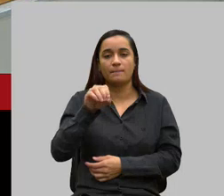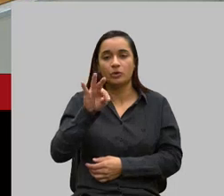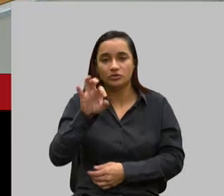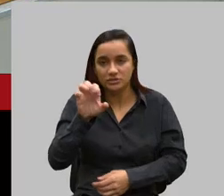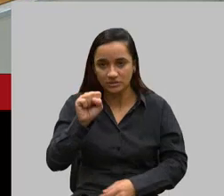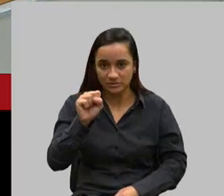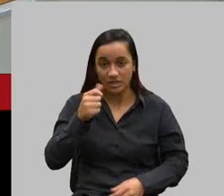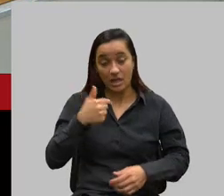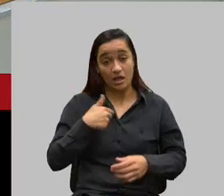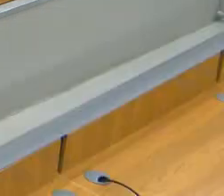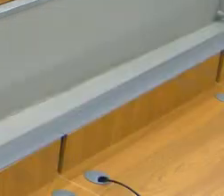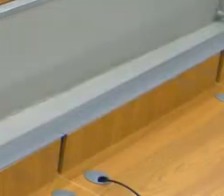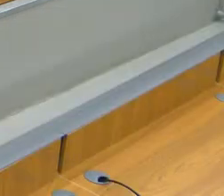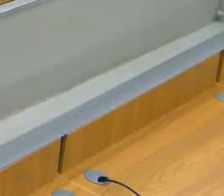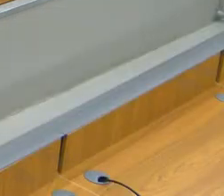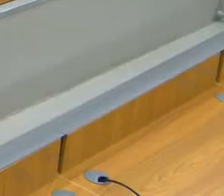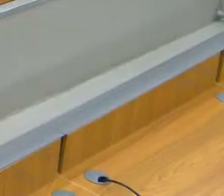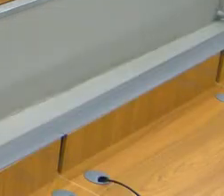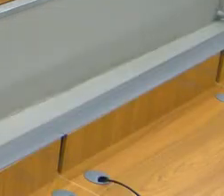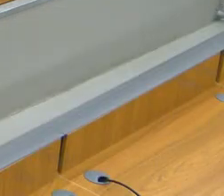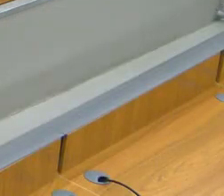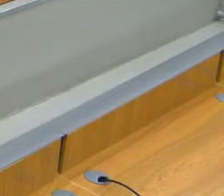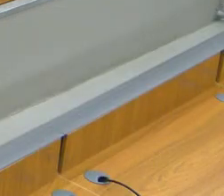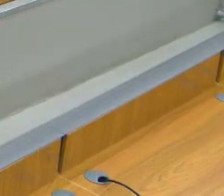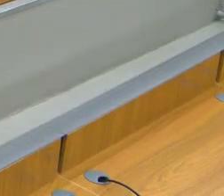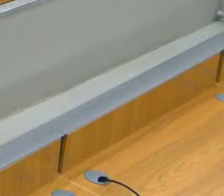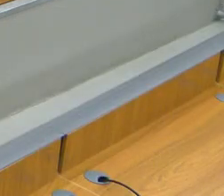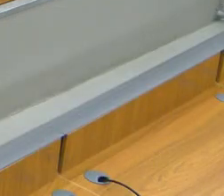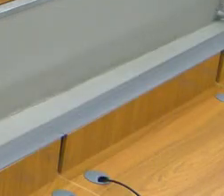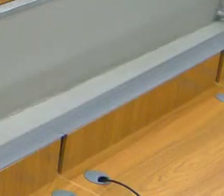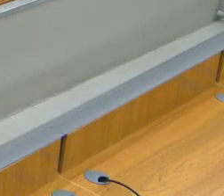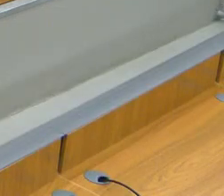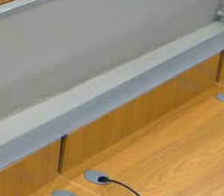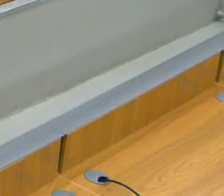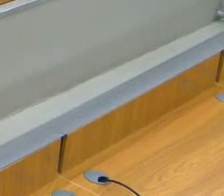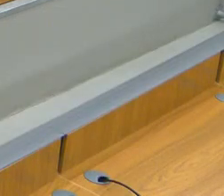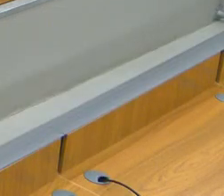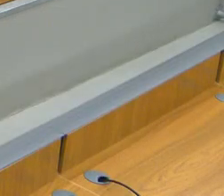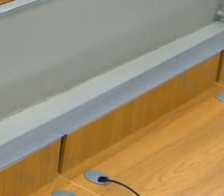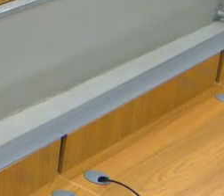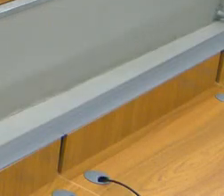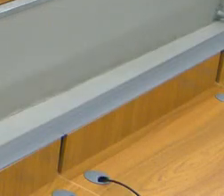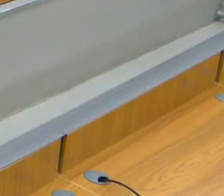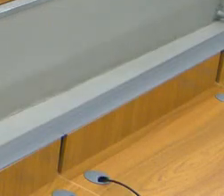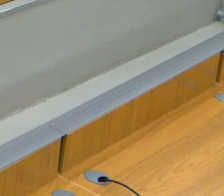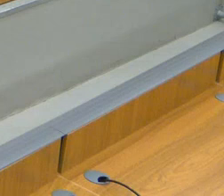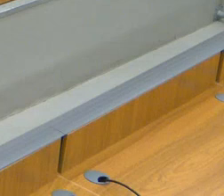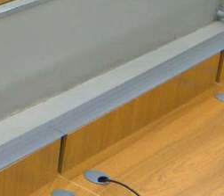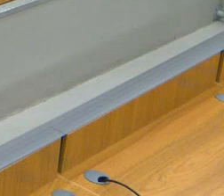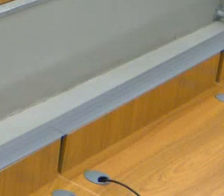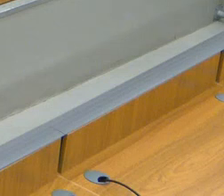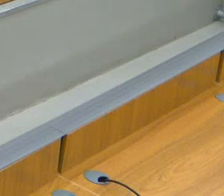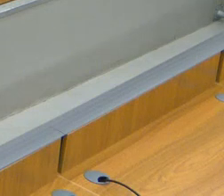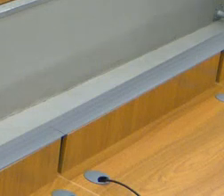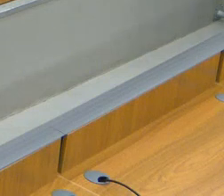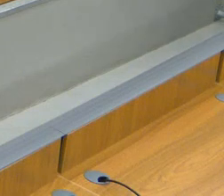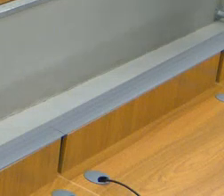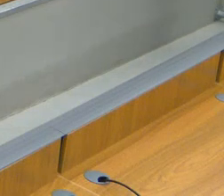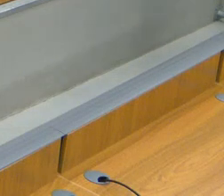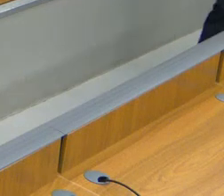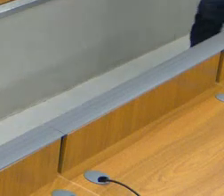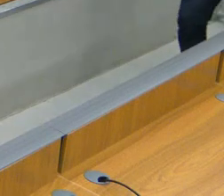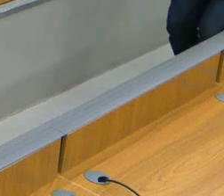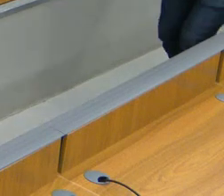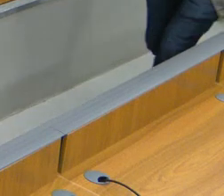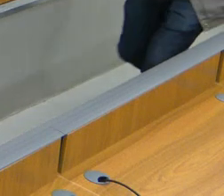o governador e agora o seguinte o trabalho que a fapemig der o dinheiro para esse tipo de trabalho que é